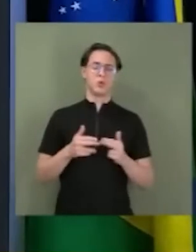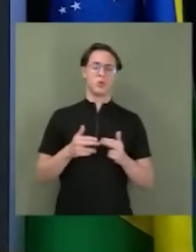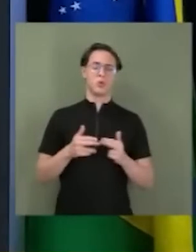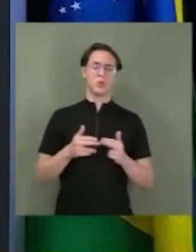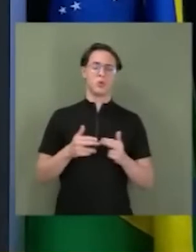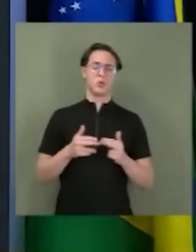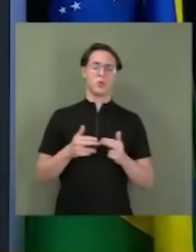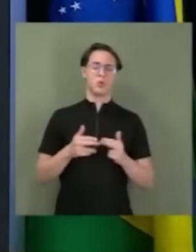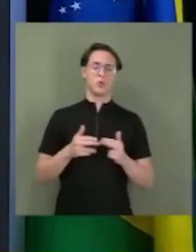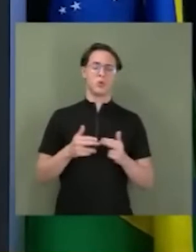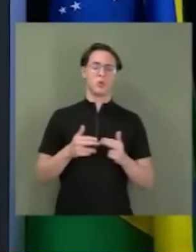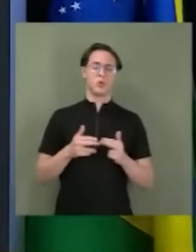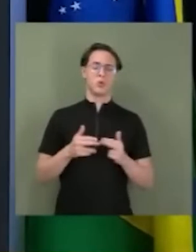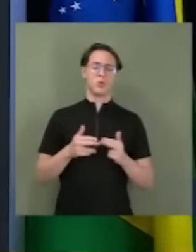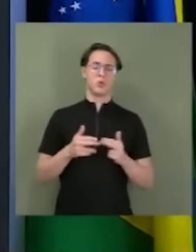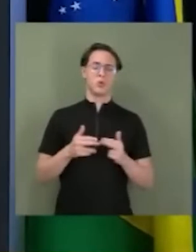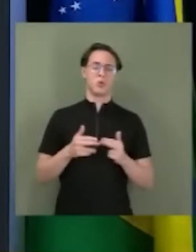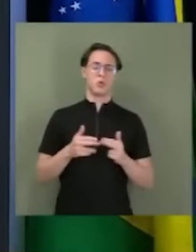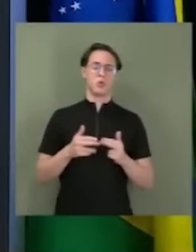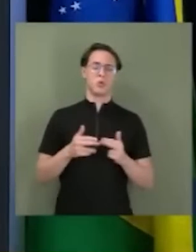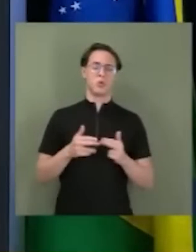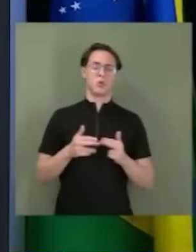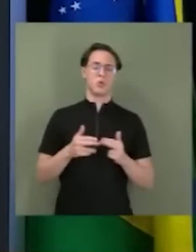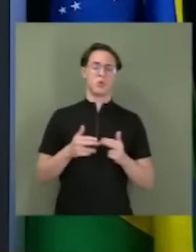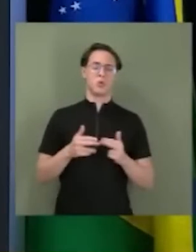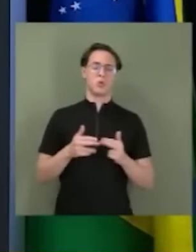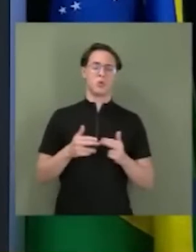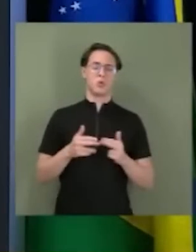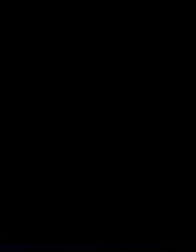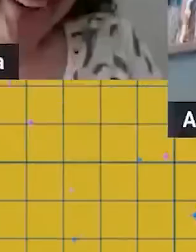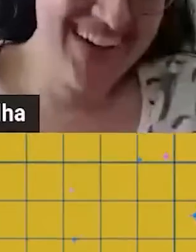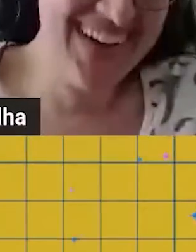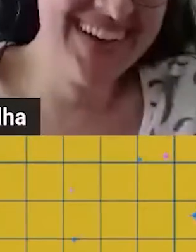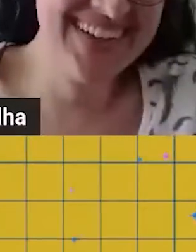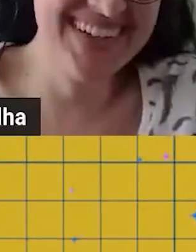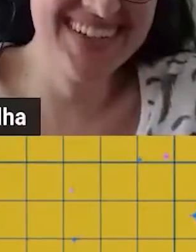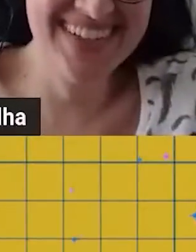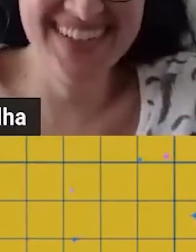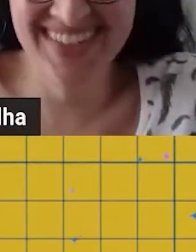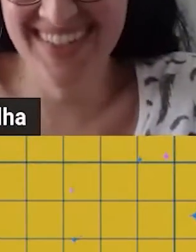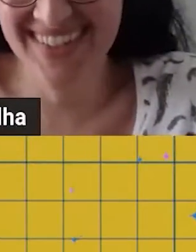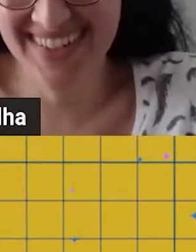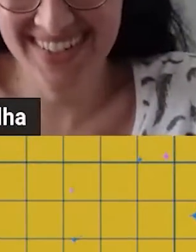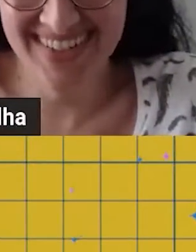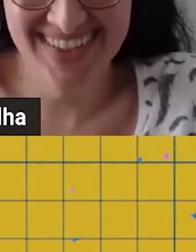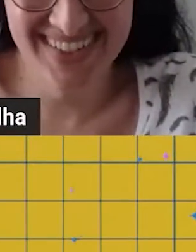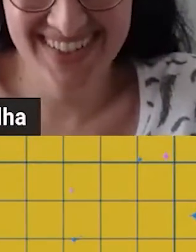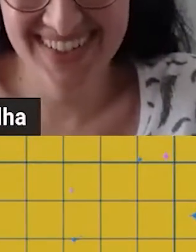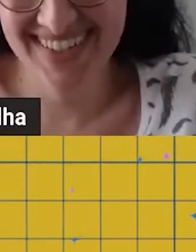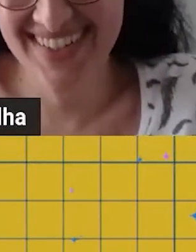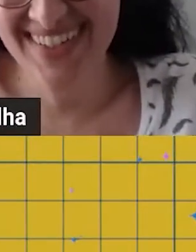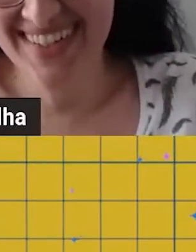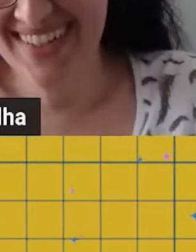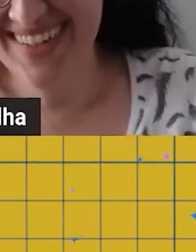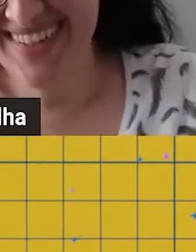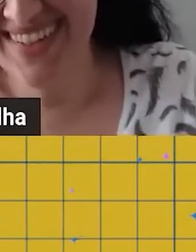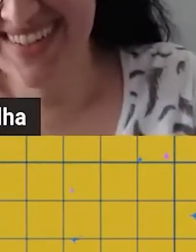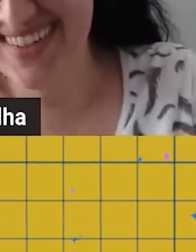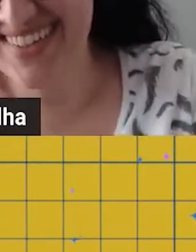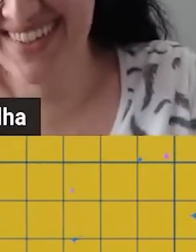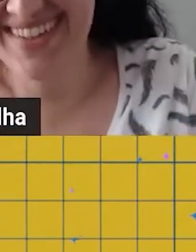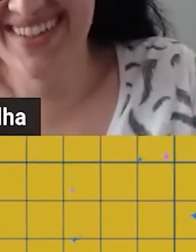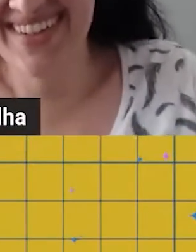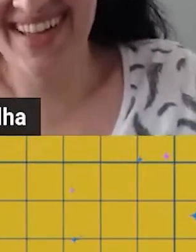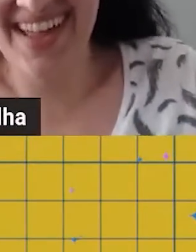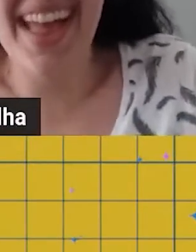não tá maluco se você olhar para a história das Forças Armadas Brasileiras cara o inimigo mais